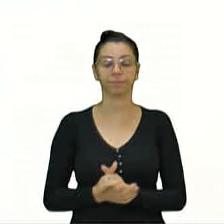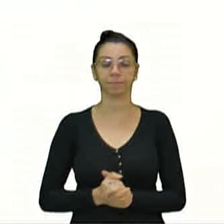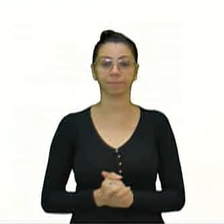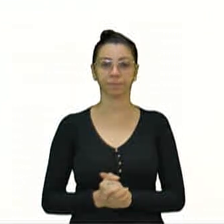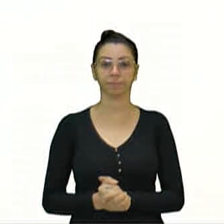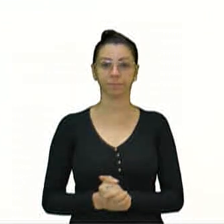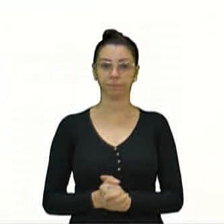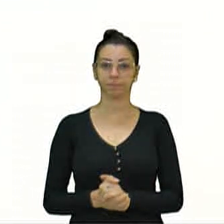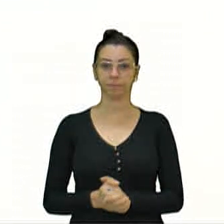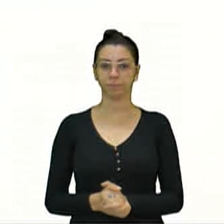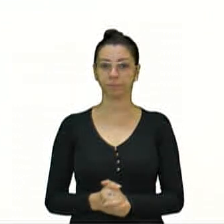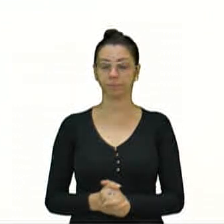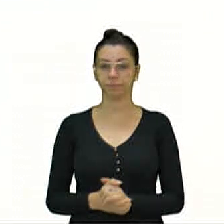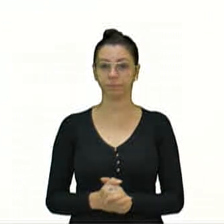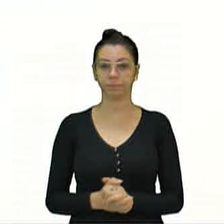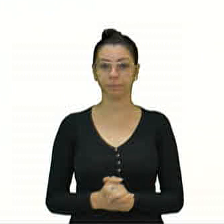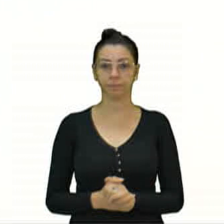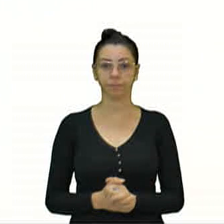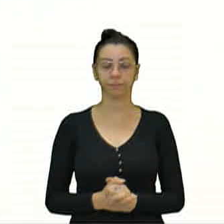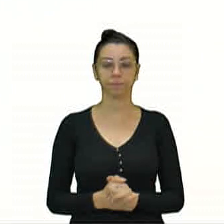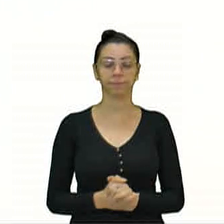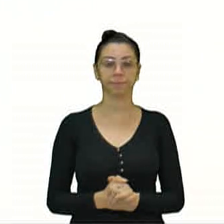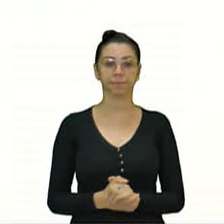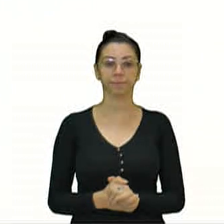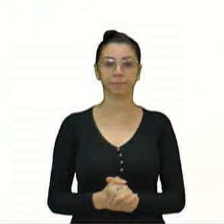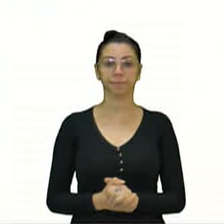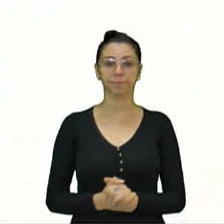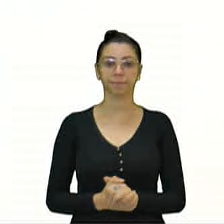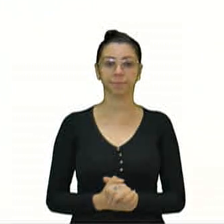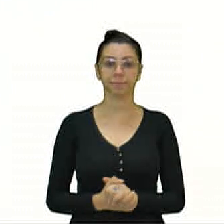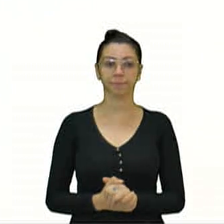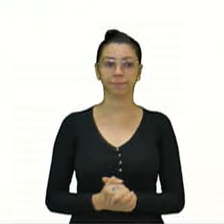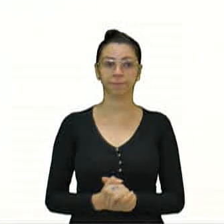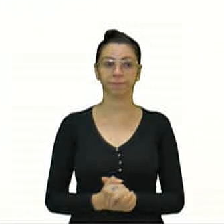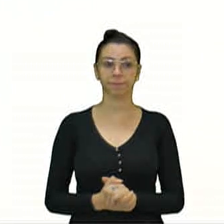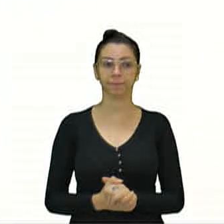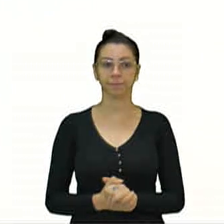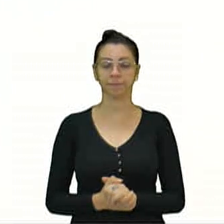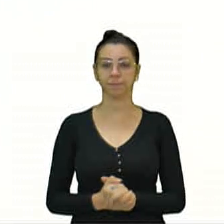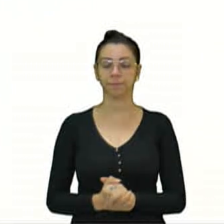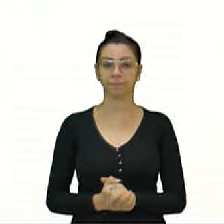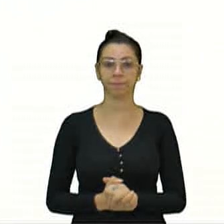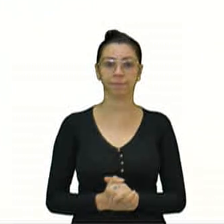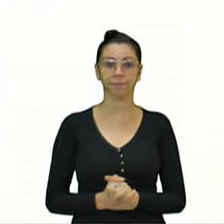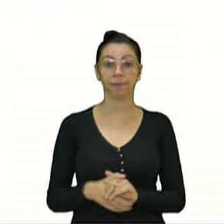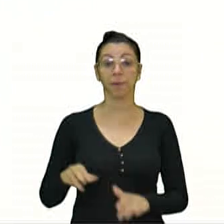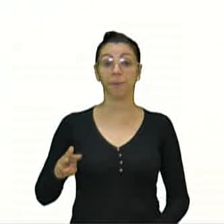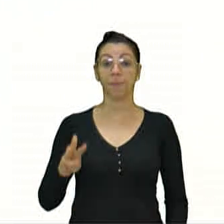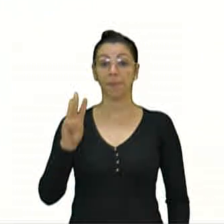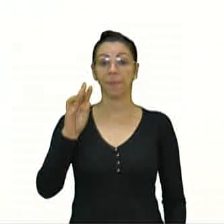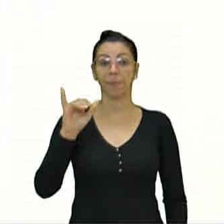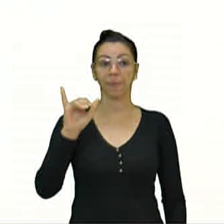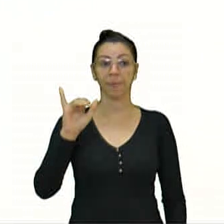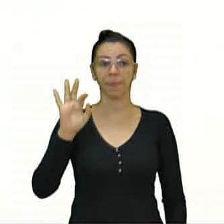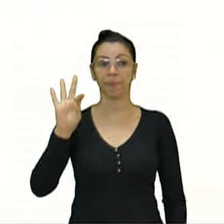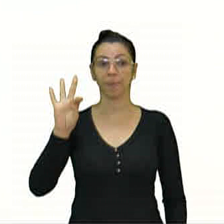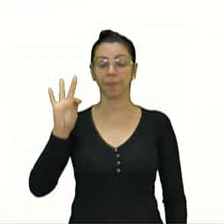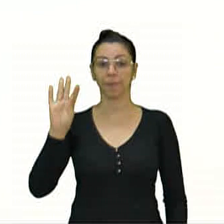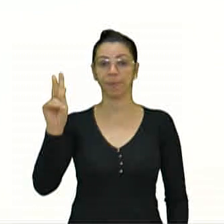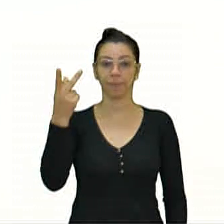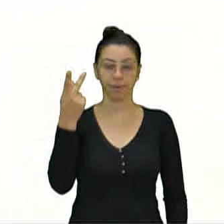A próxima, with so many advertising media, com muitas mídias